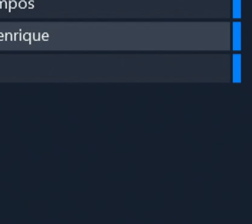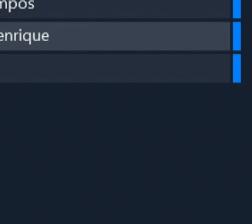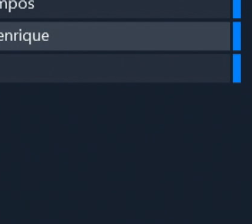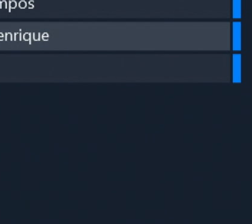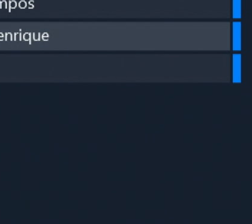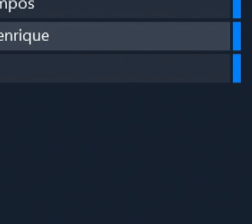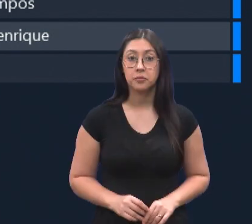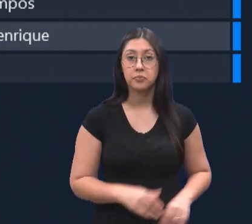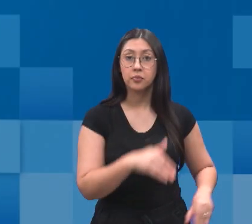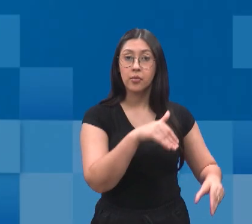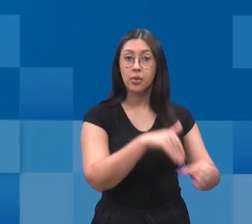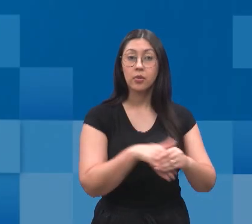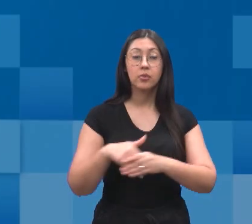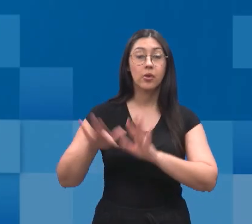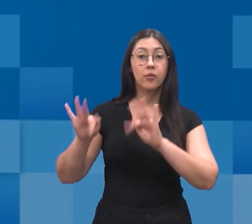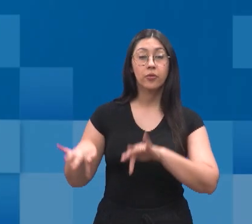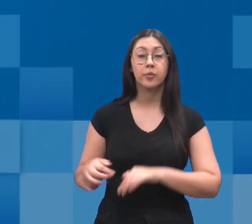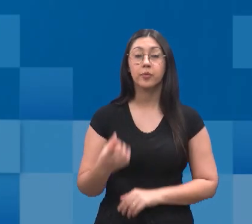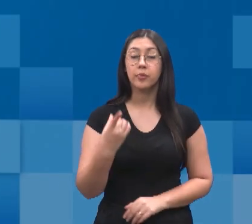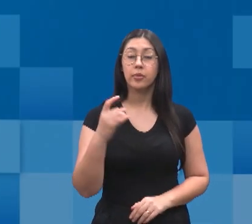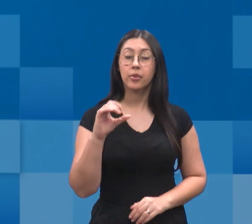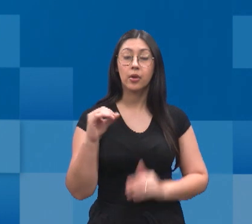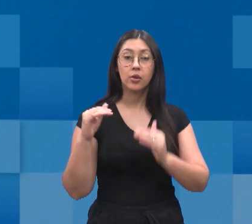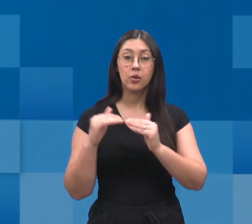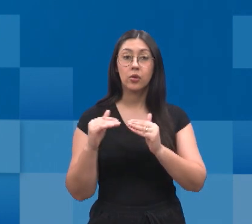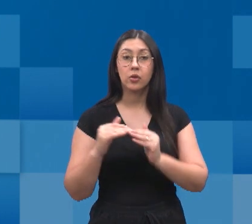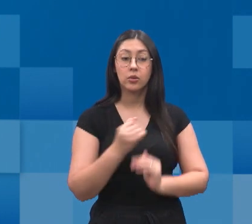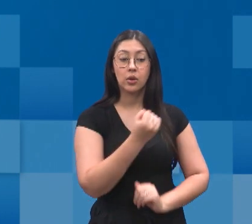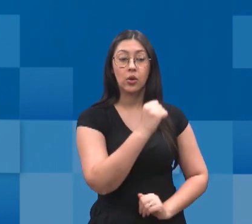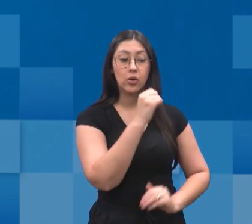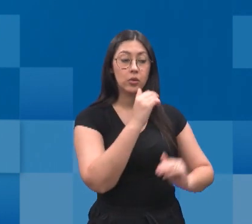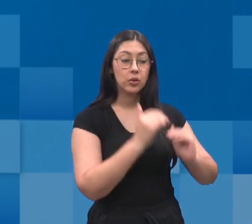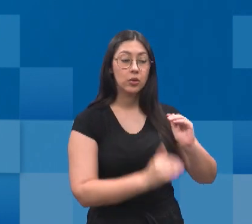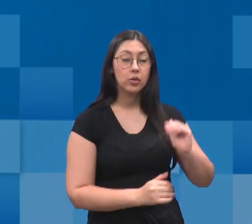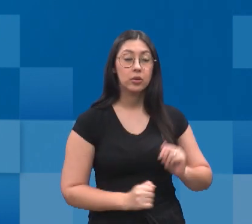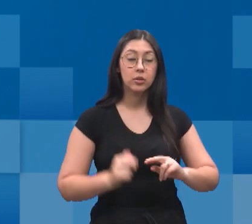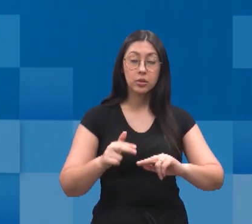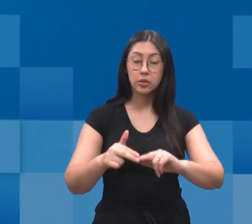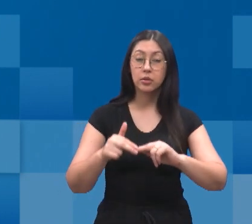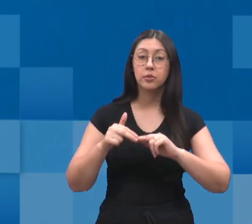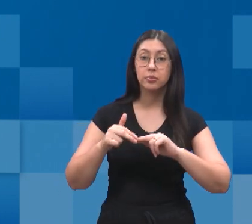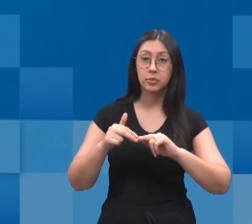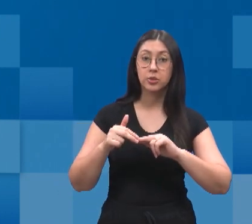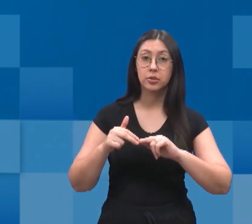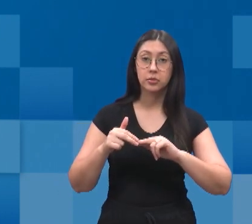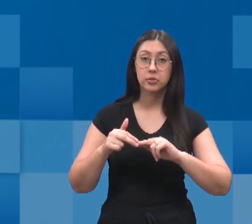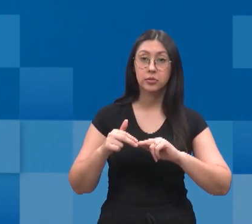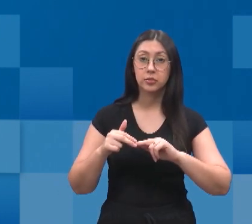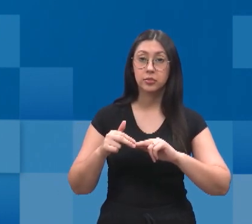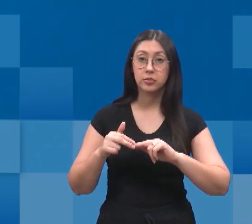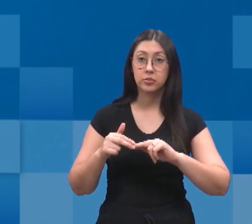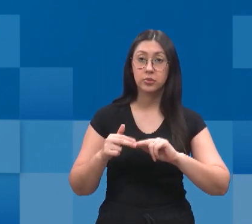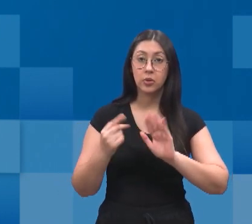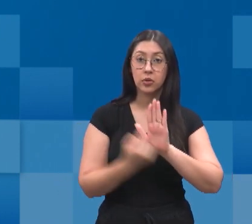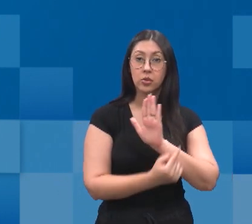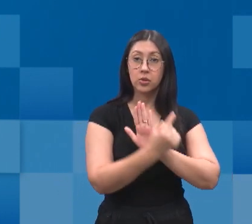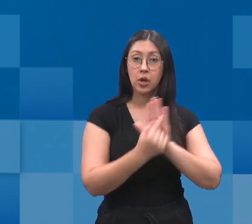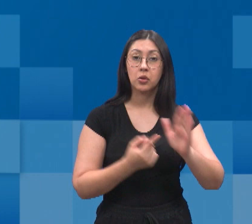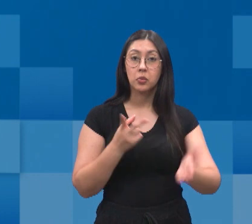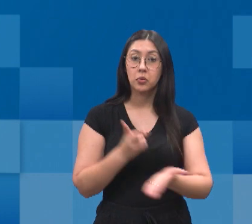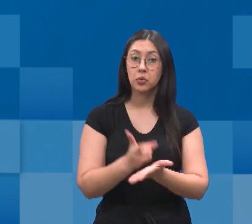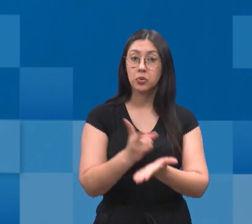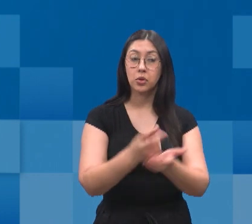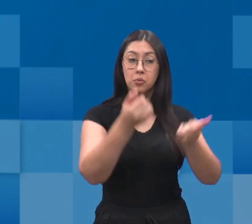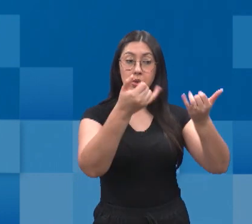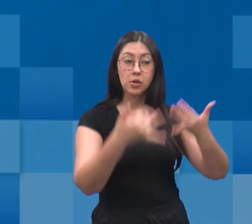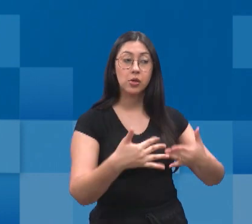Encerrada a votação. 10 votos favoráveis, 8 votos contrários. Com 10 votos favoráveis, 8 votos contrários, o veto está mantido. Justificativo de votação,